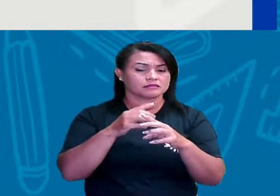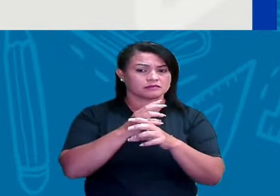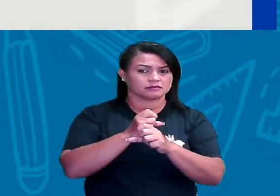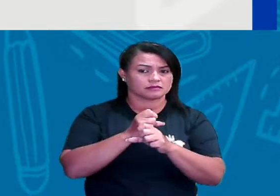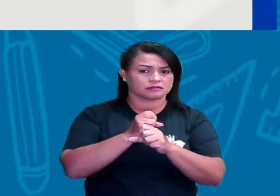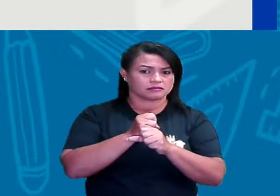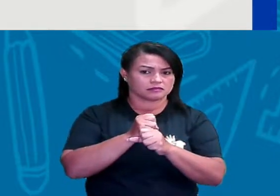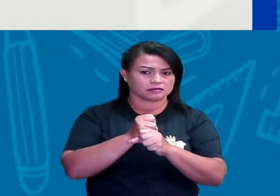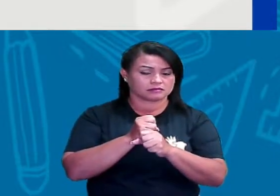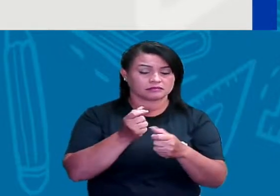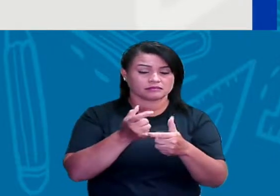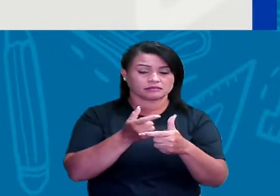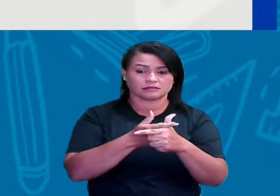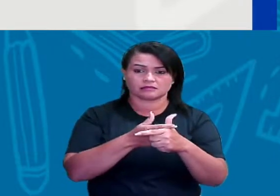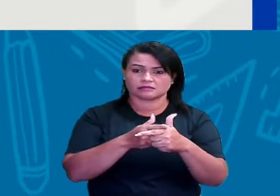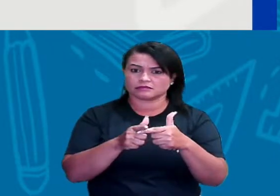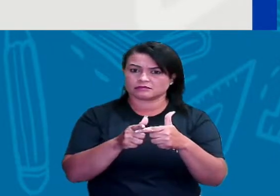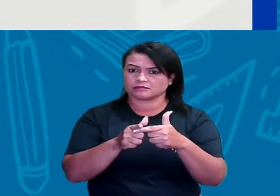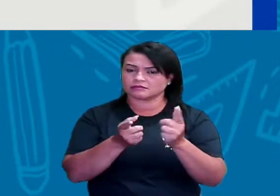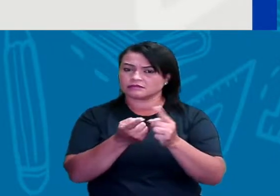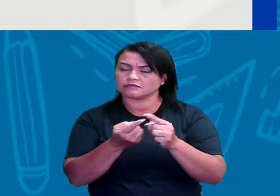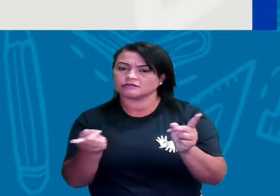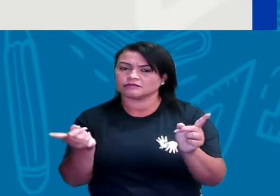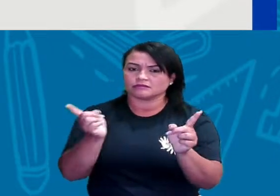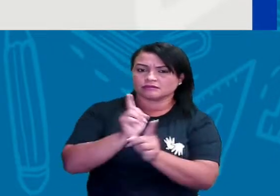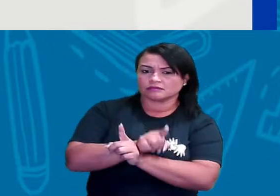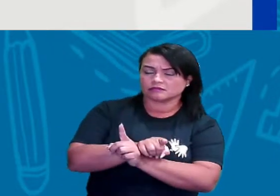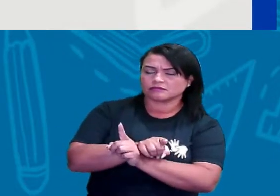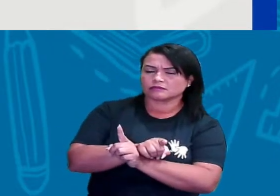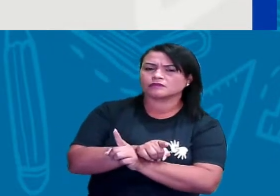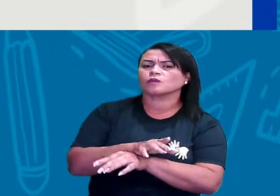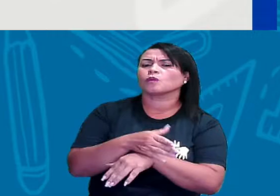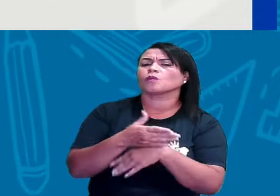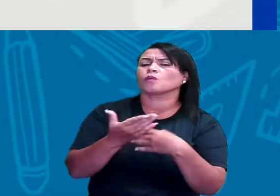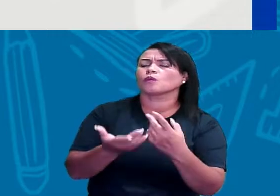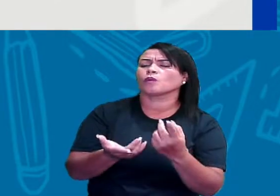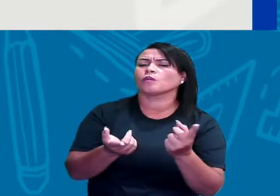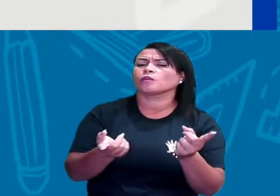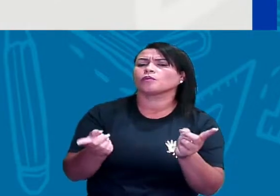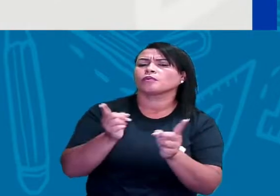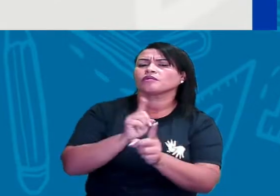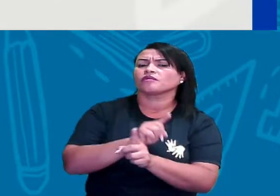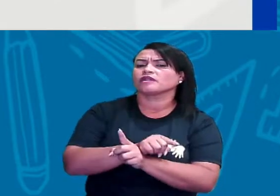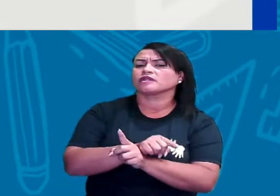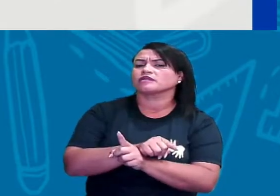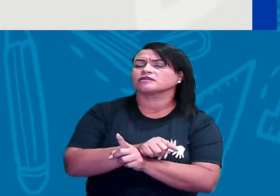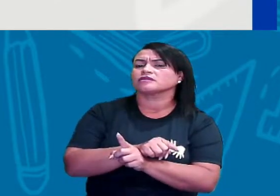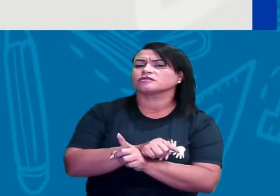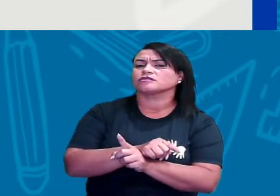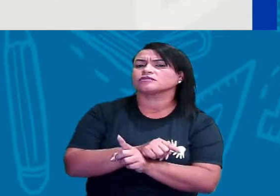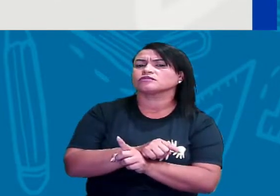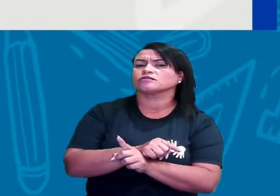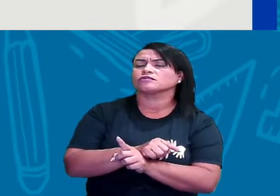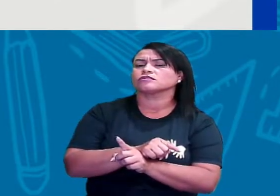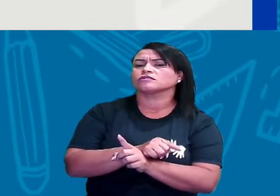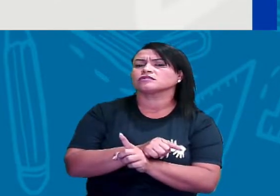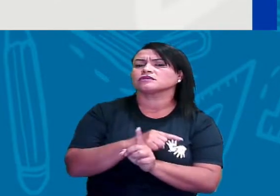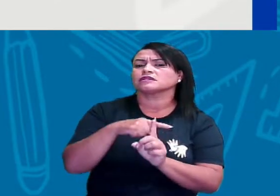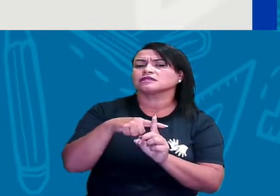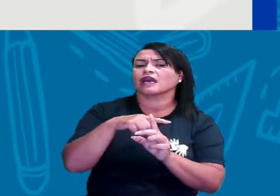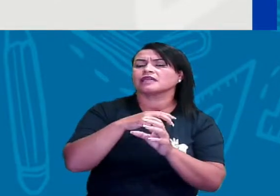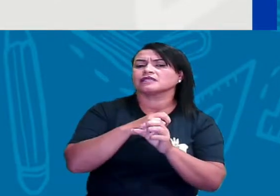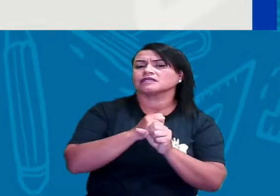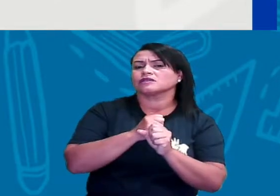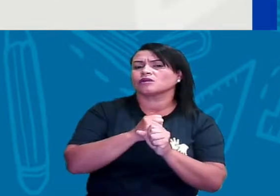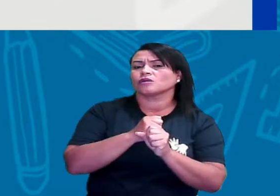somo, a divisão é o inverso. Então, qual é o inverso da adição? O inverso da adição